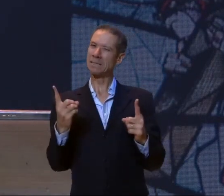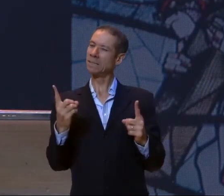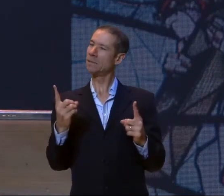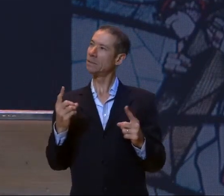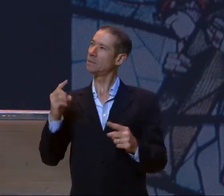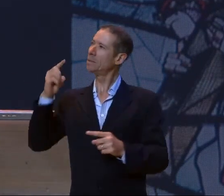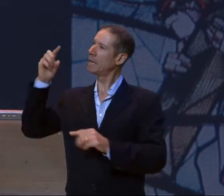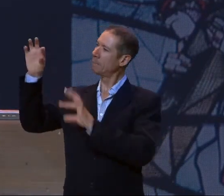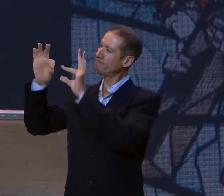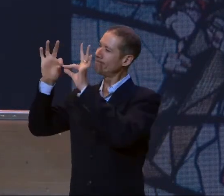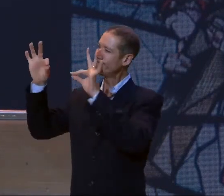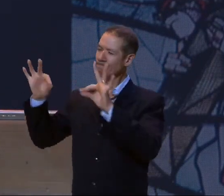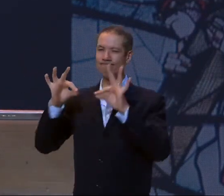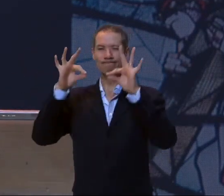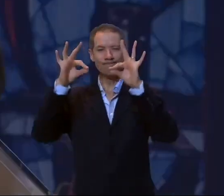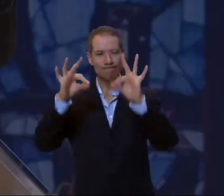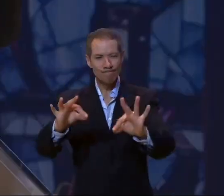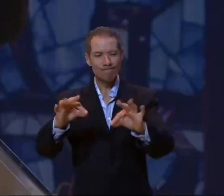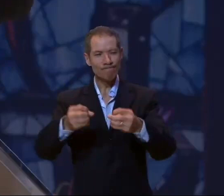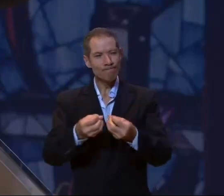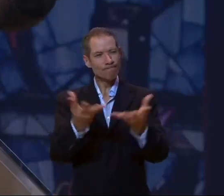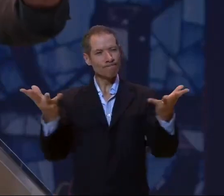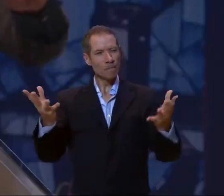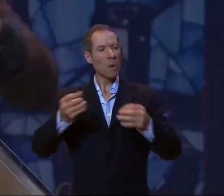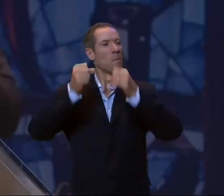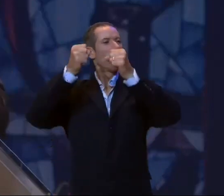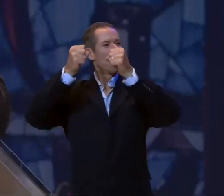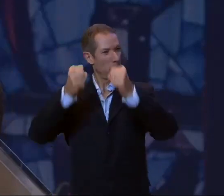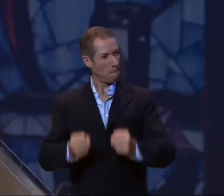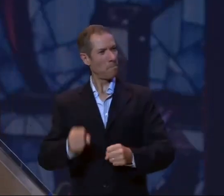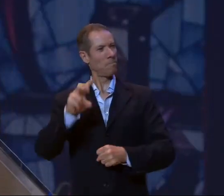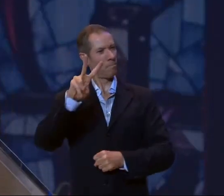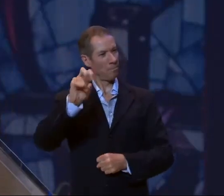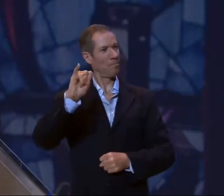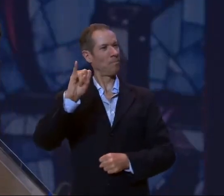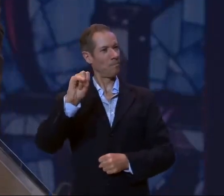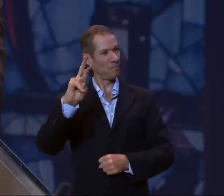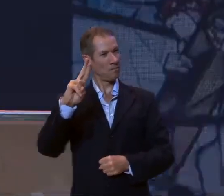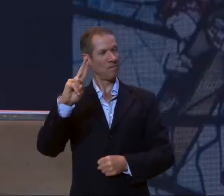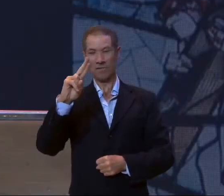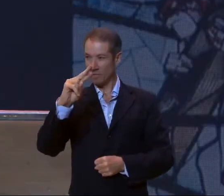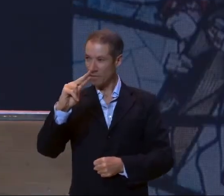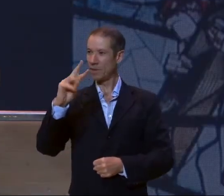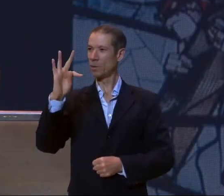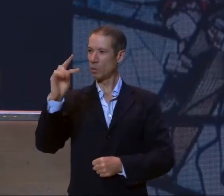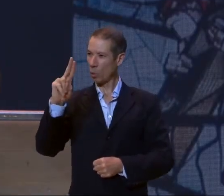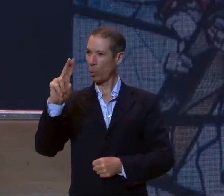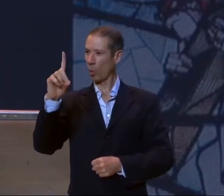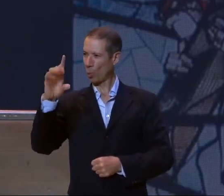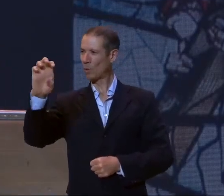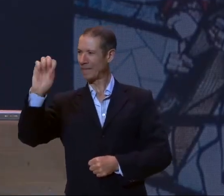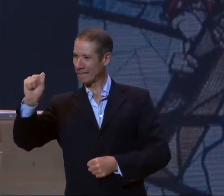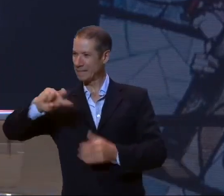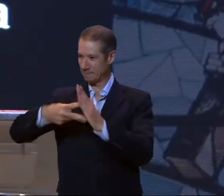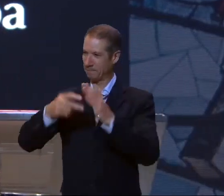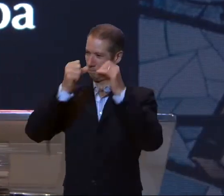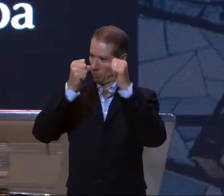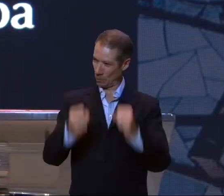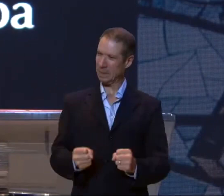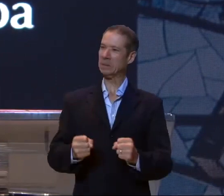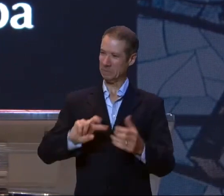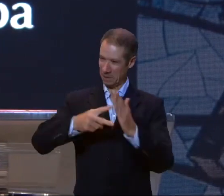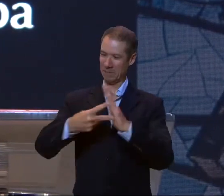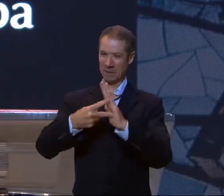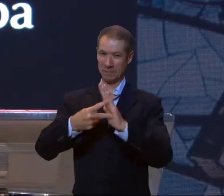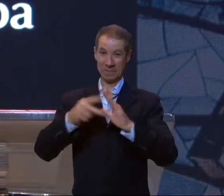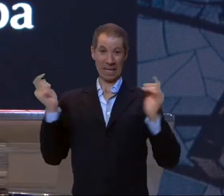nos presenteia com virtudes, com poderes, com